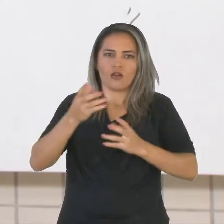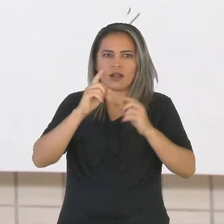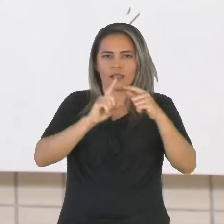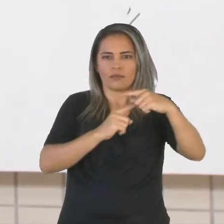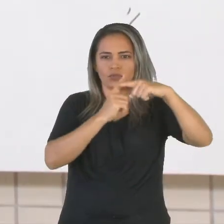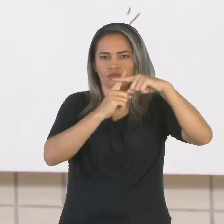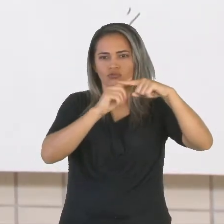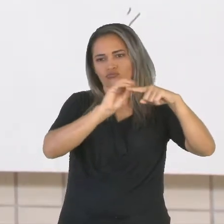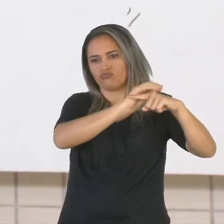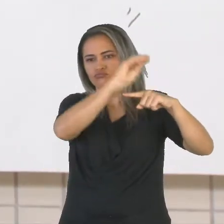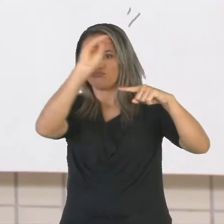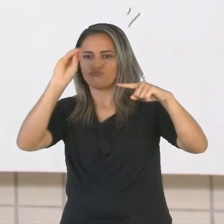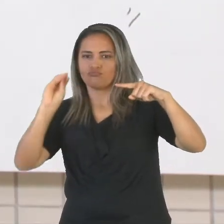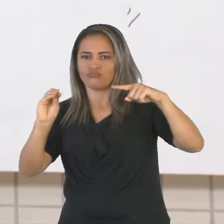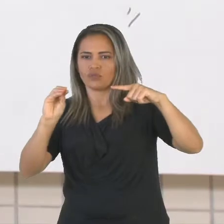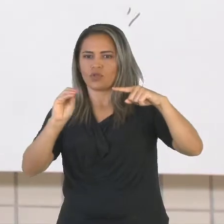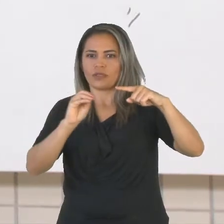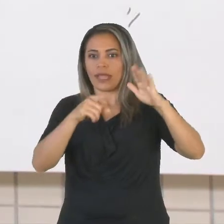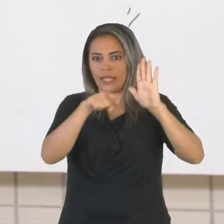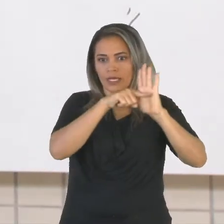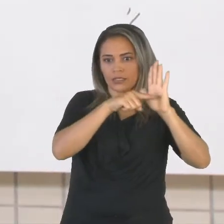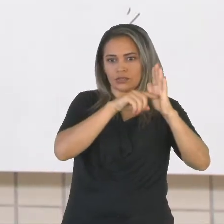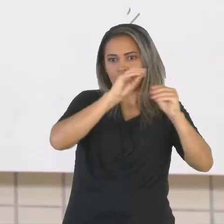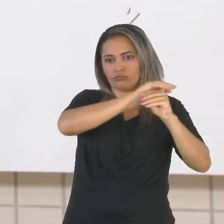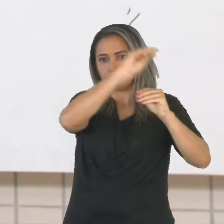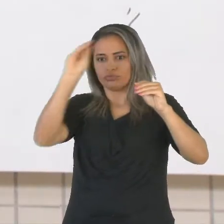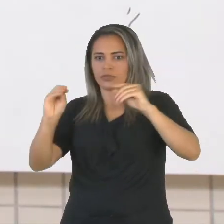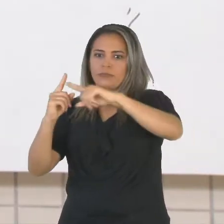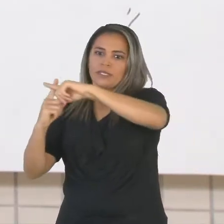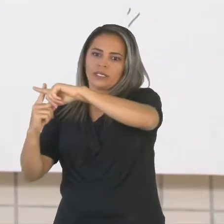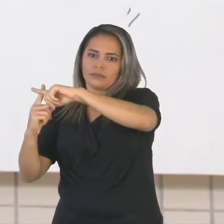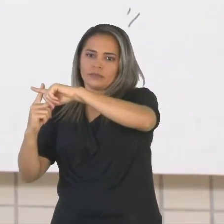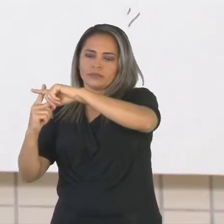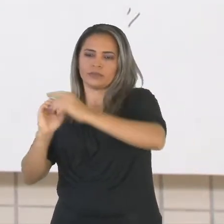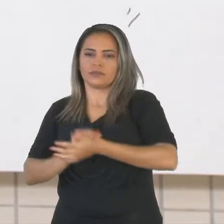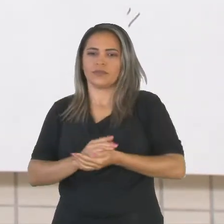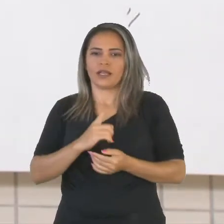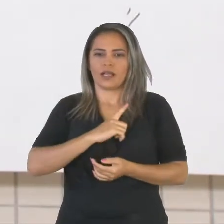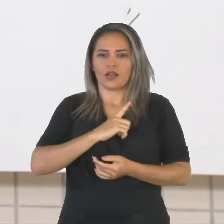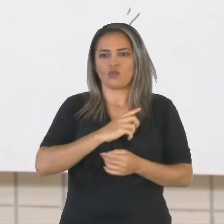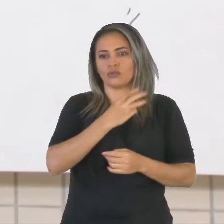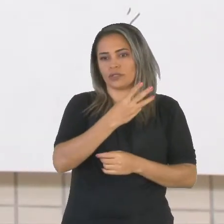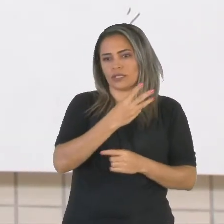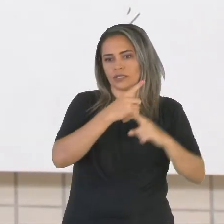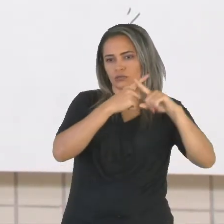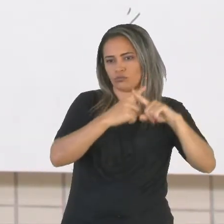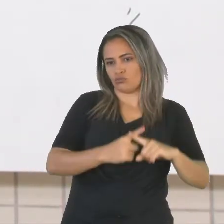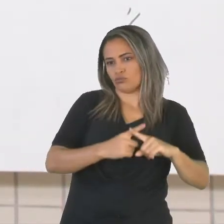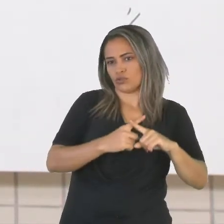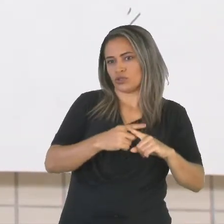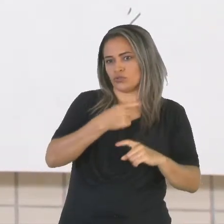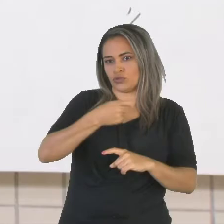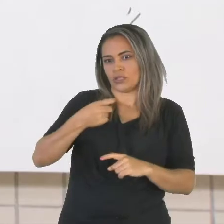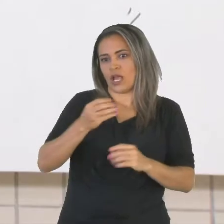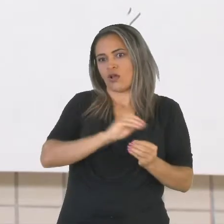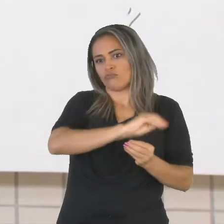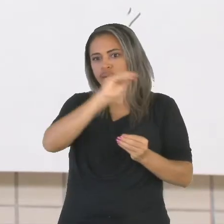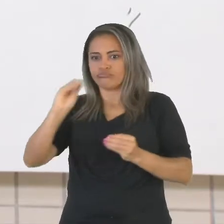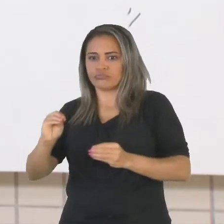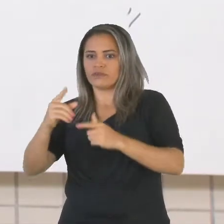para o outro lado. Aliás, o que está negativo eu jogo para o outro lado positivo. O 3 está multiplicando o x, então eu vou passá-lo dividindo.